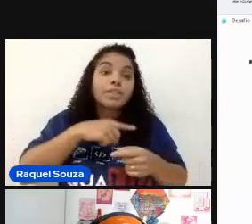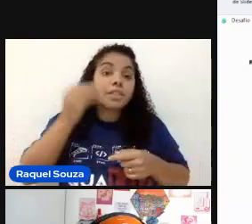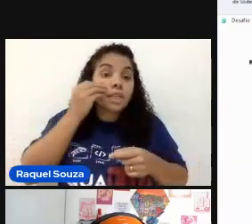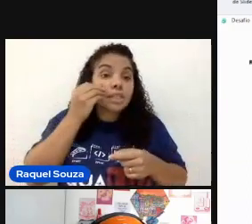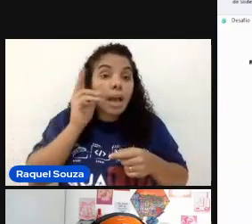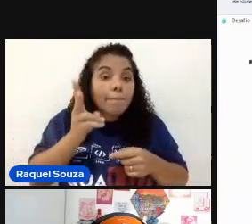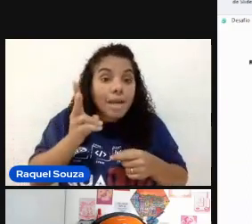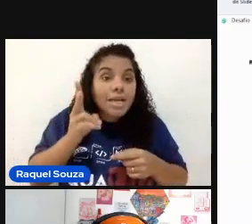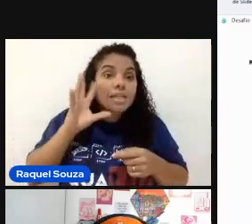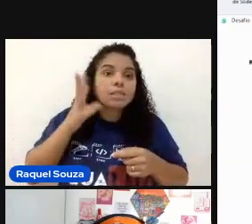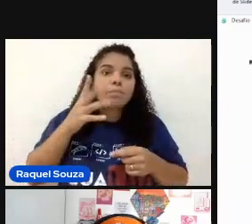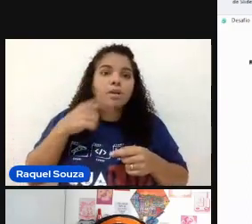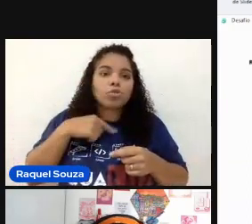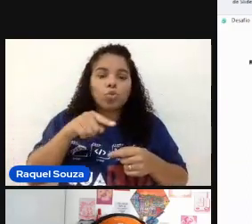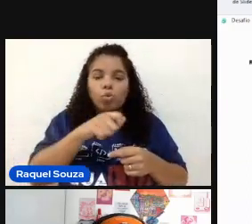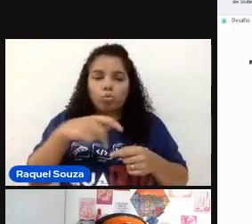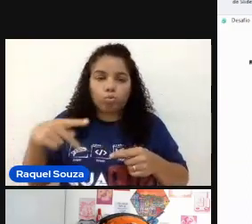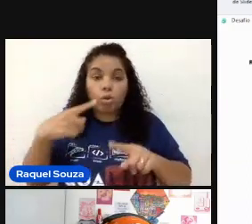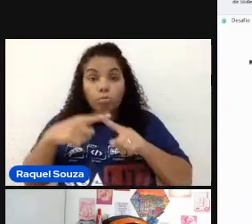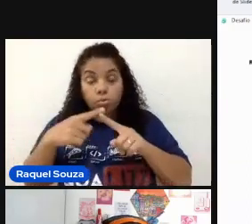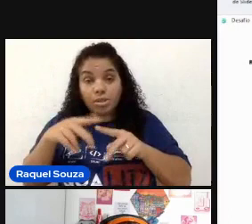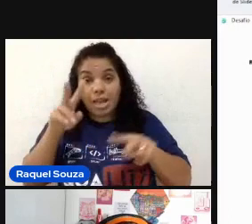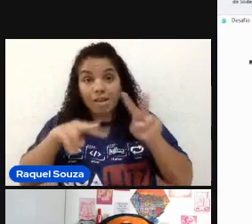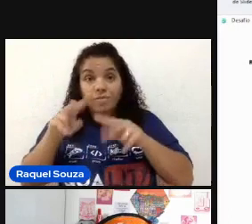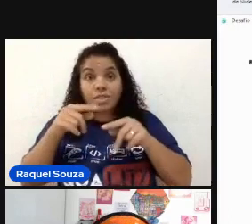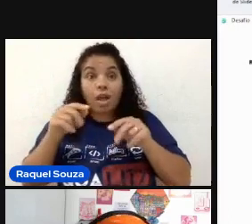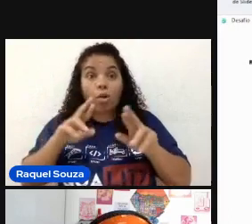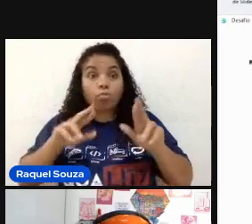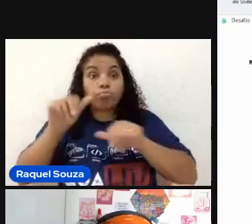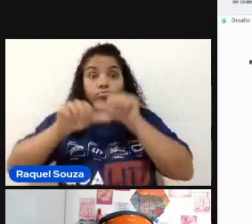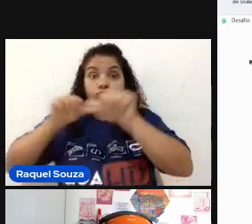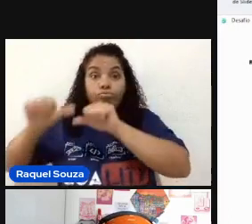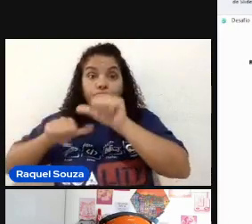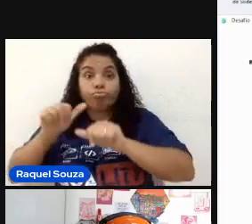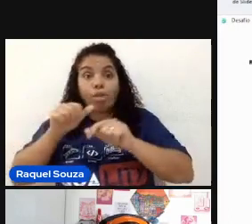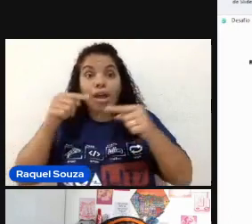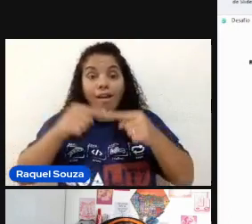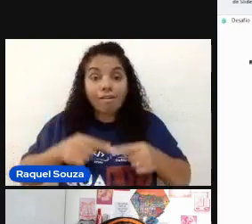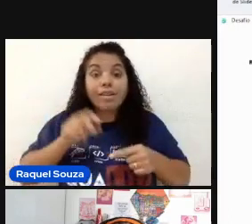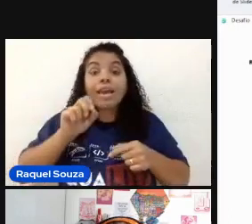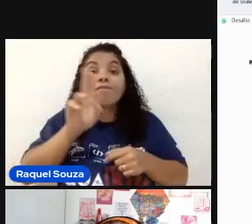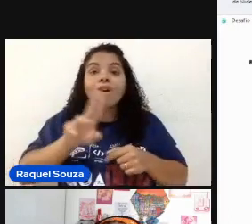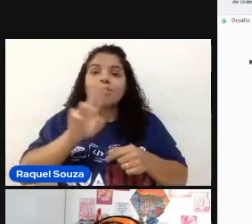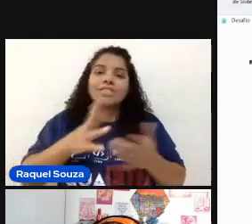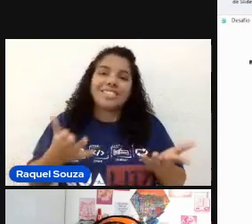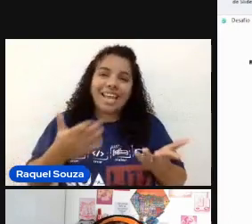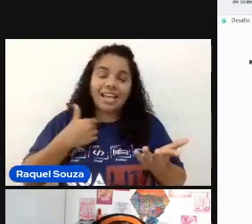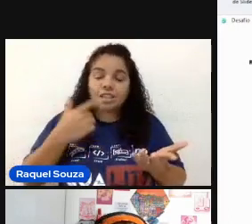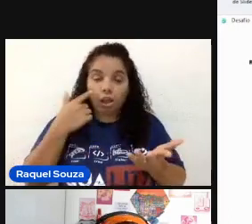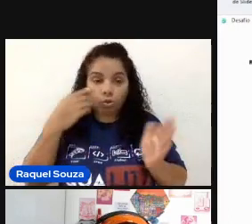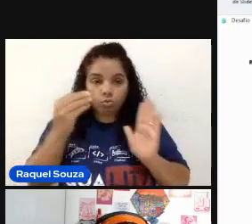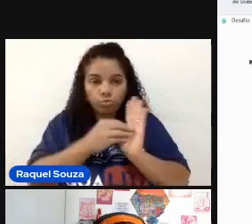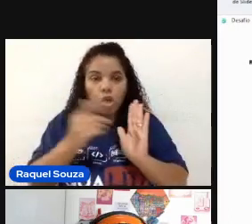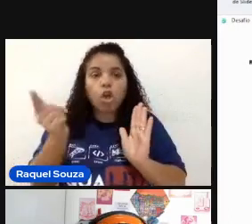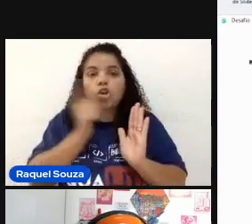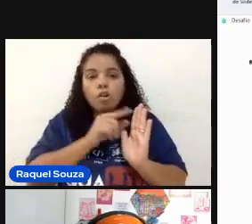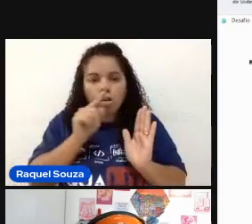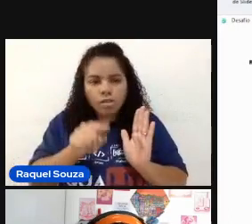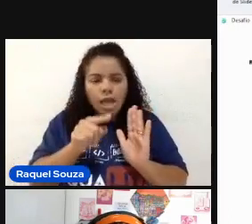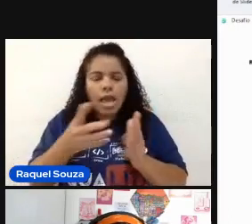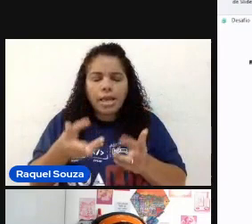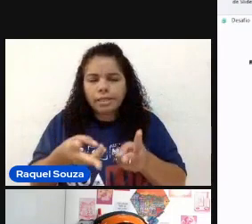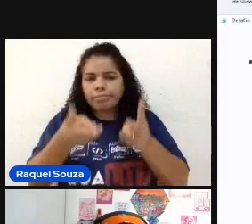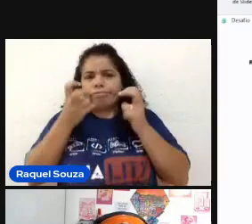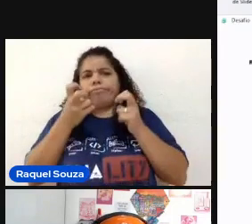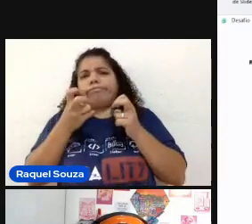solução. Porque a visão muda de acordo com quem vai utilizar. Então, quando a gente consegue captar isso